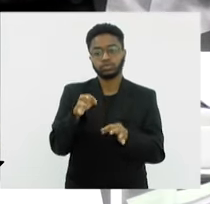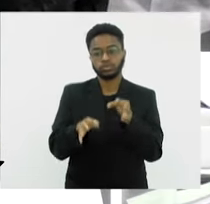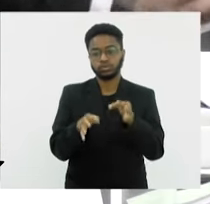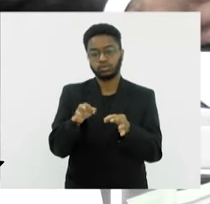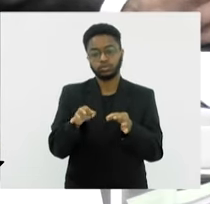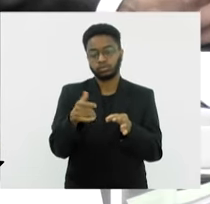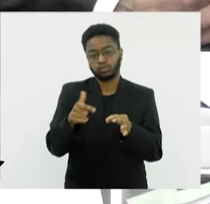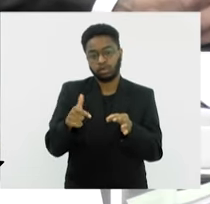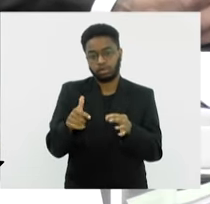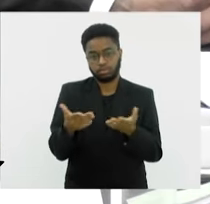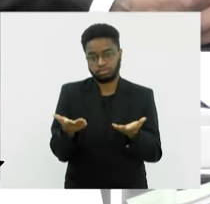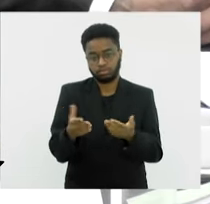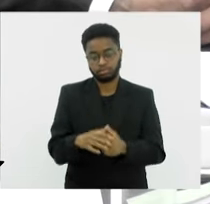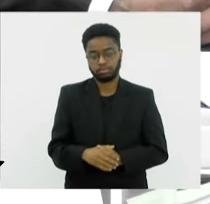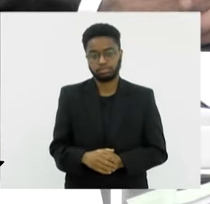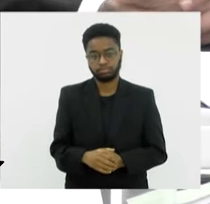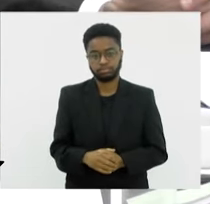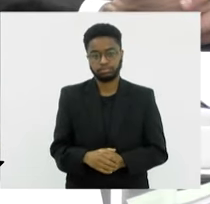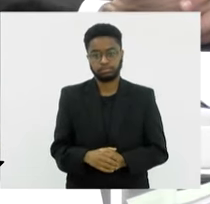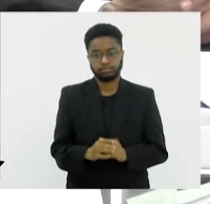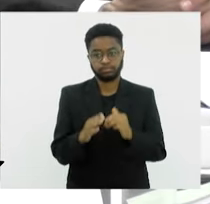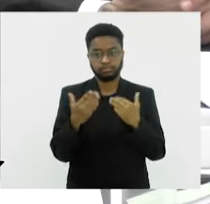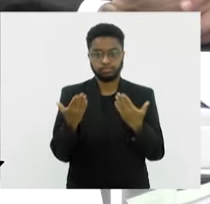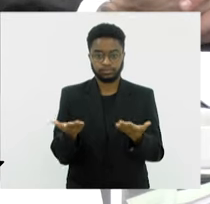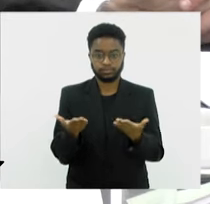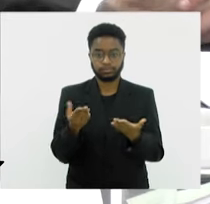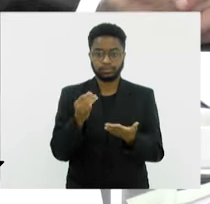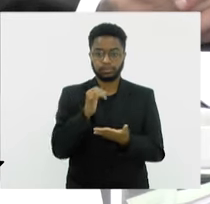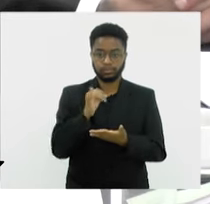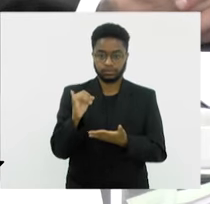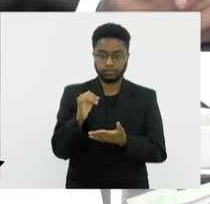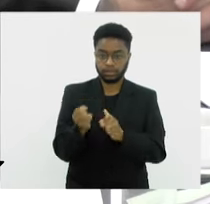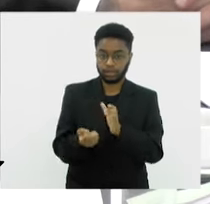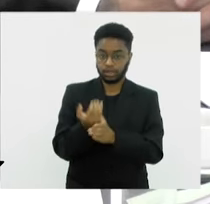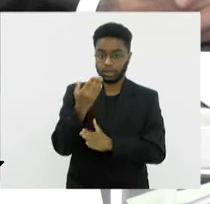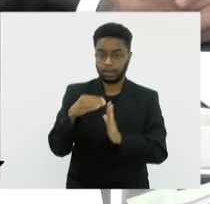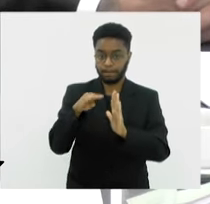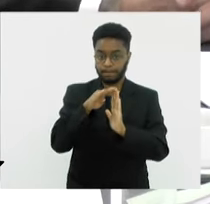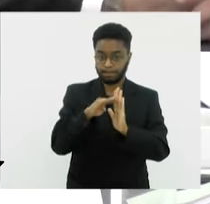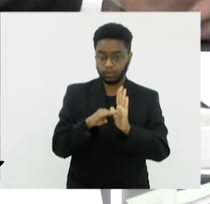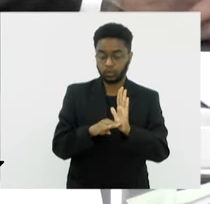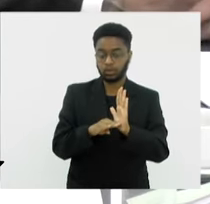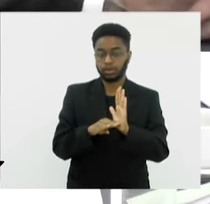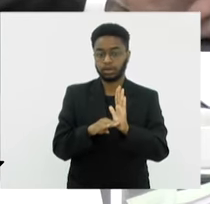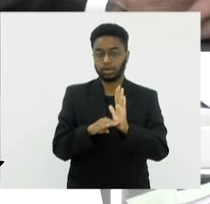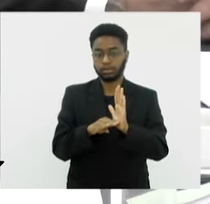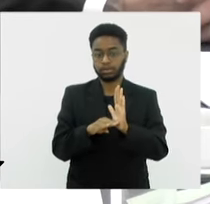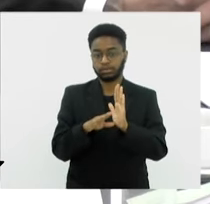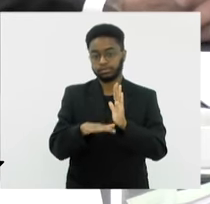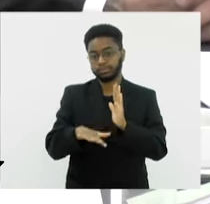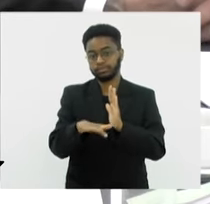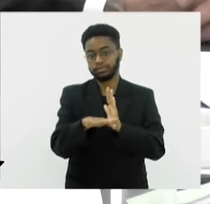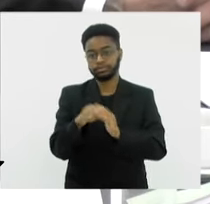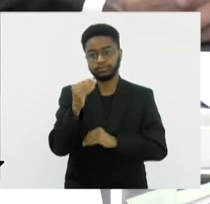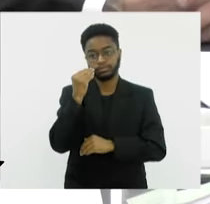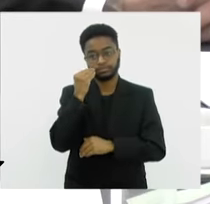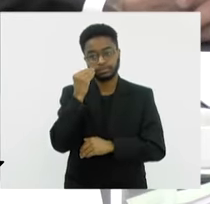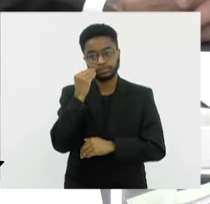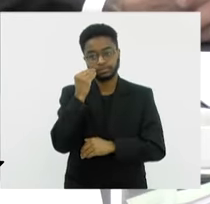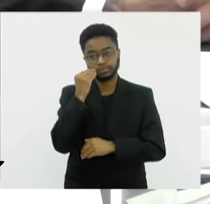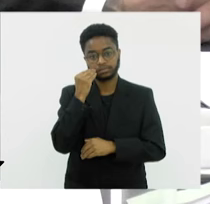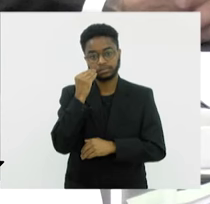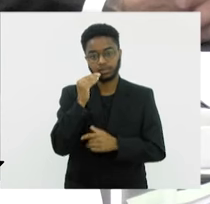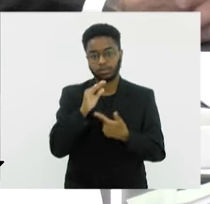não é. Então, se criarmos programas nesse sentido, eu vou trazer algo para mais